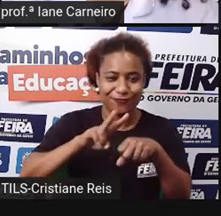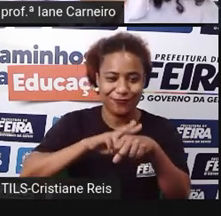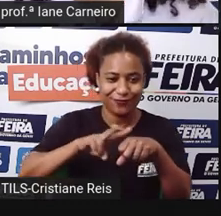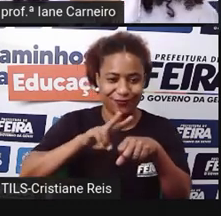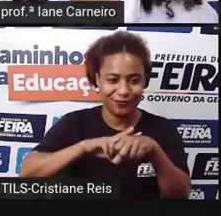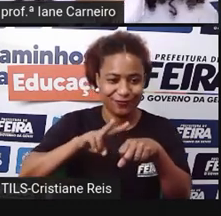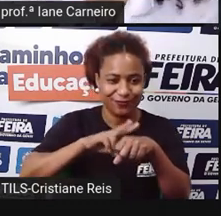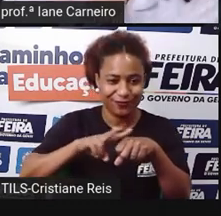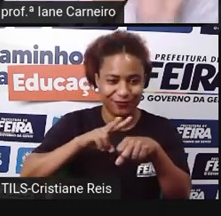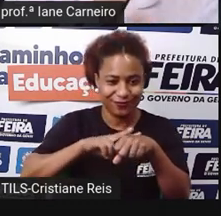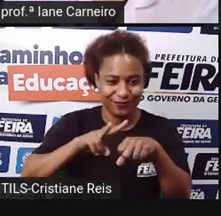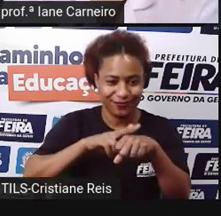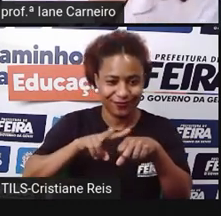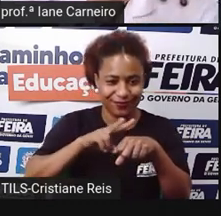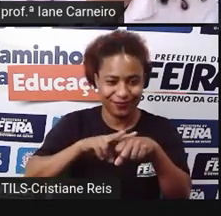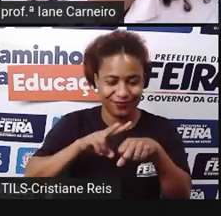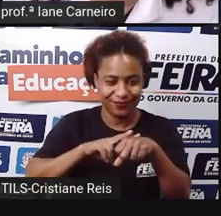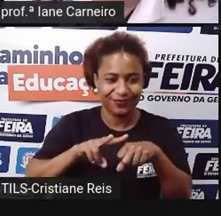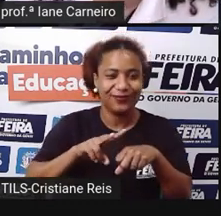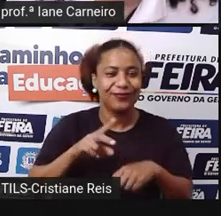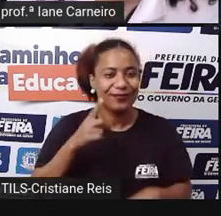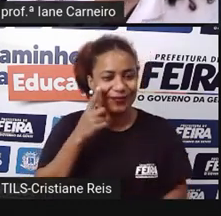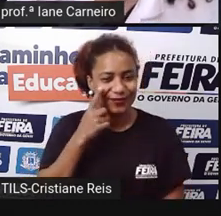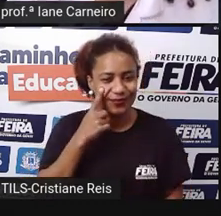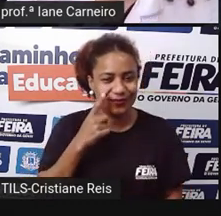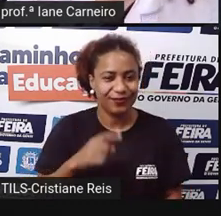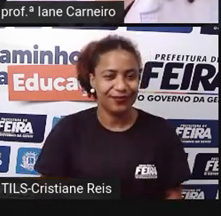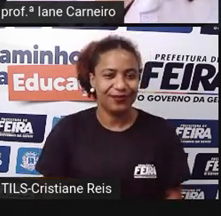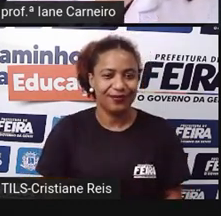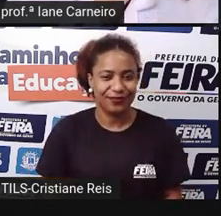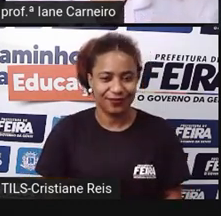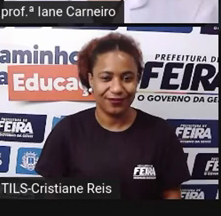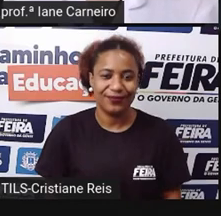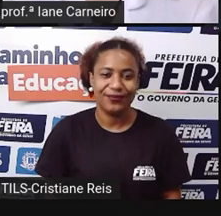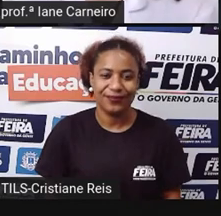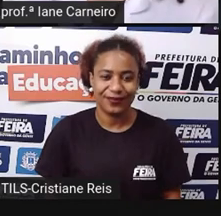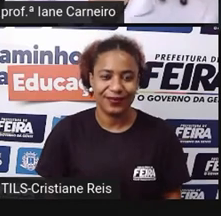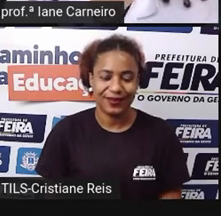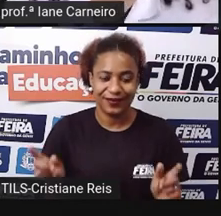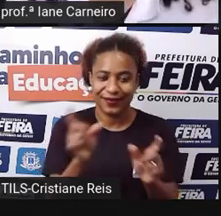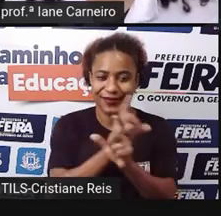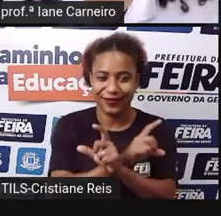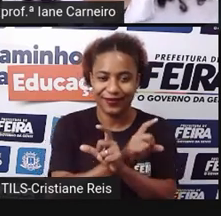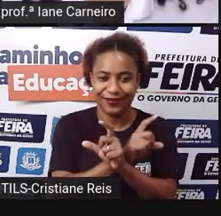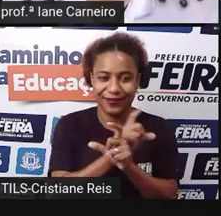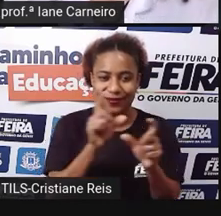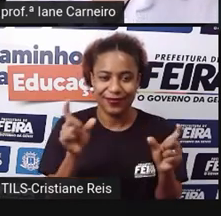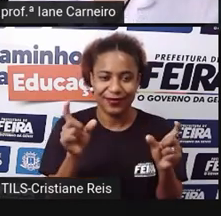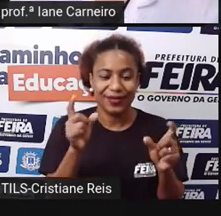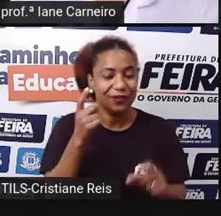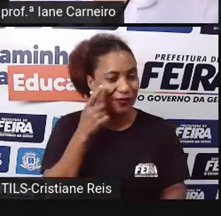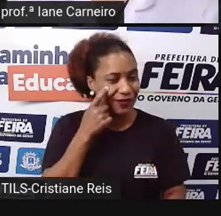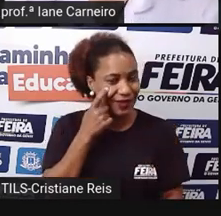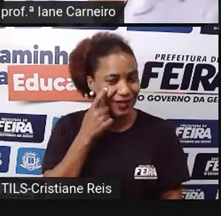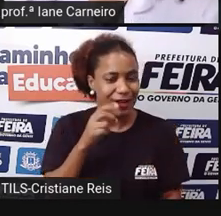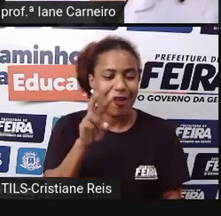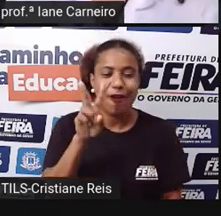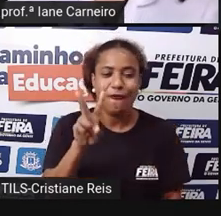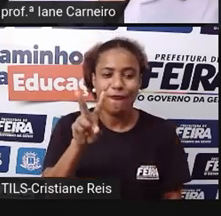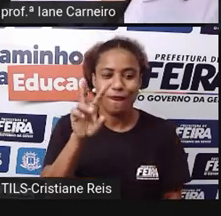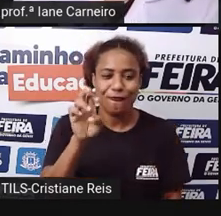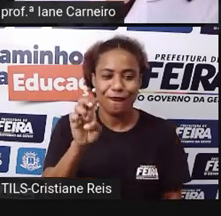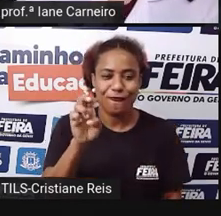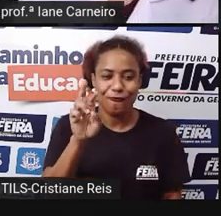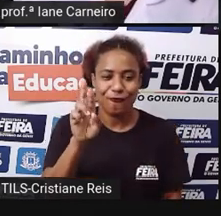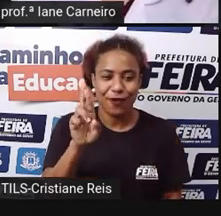Verde. Vamos organizar aí, tá embaralhado, vamos organizar a palavra verde. Qual é o primeiro som? Ver, né?